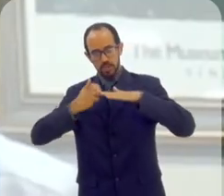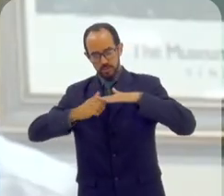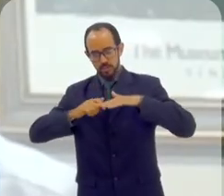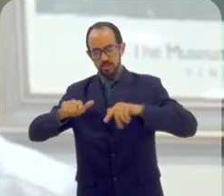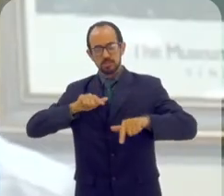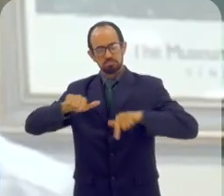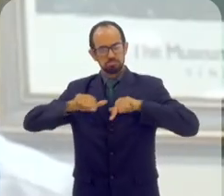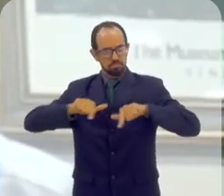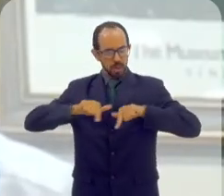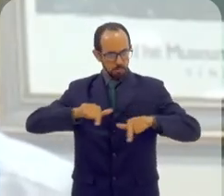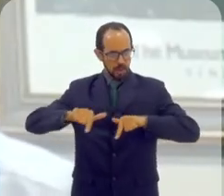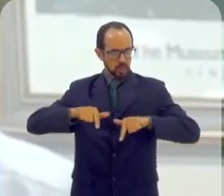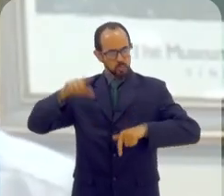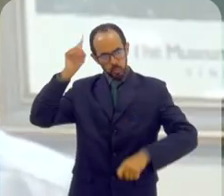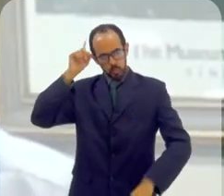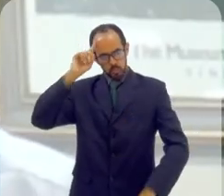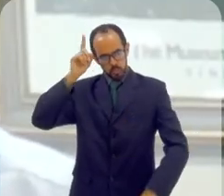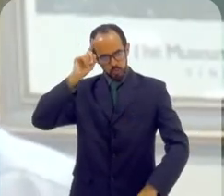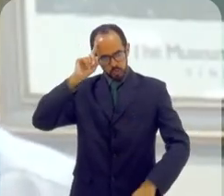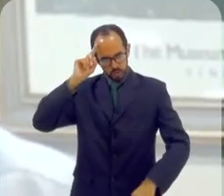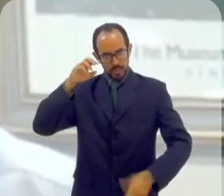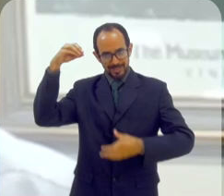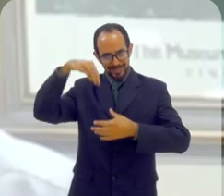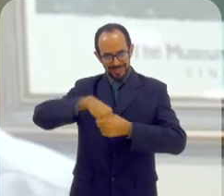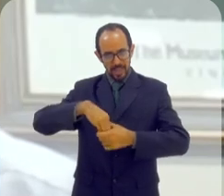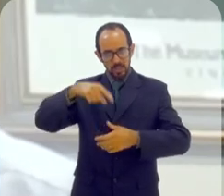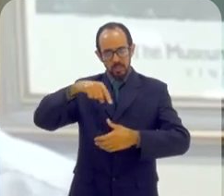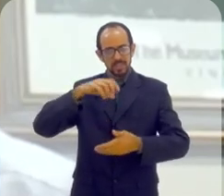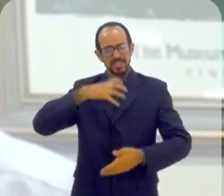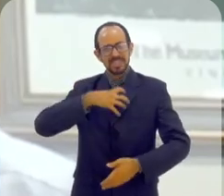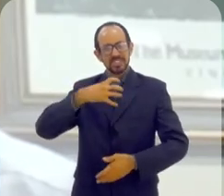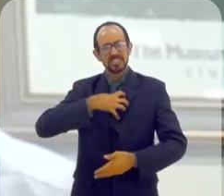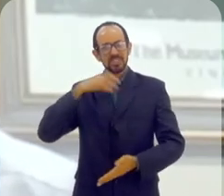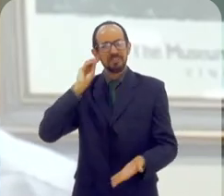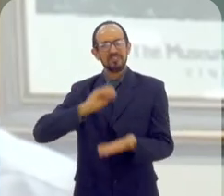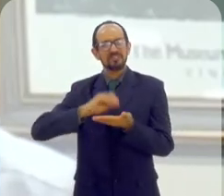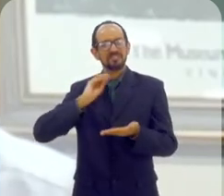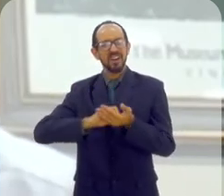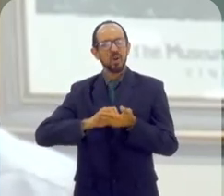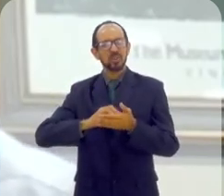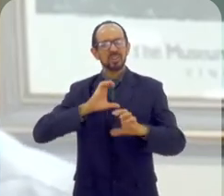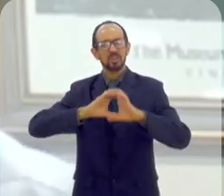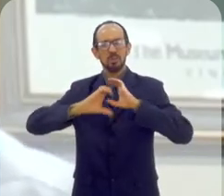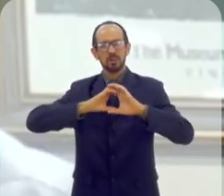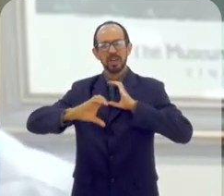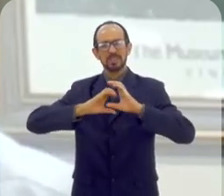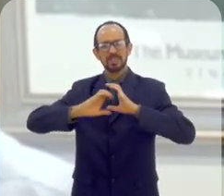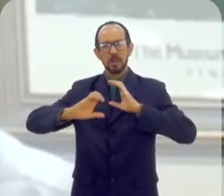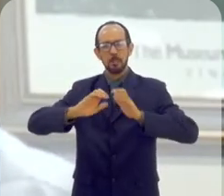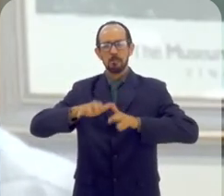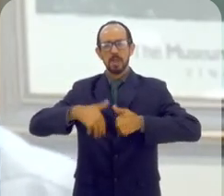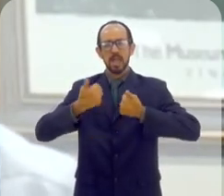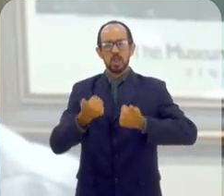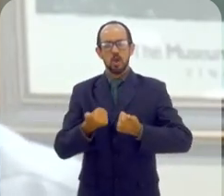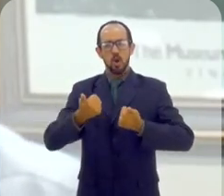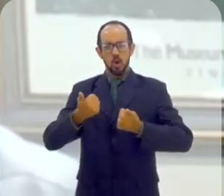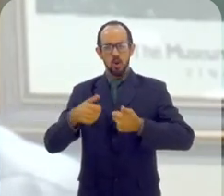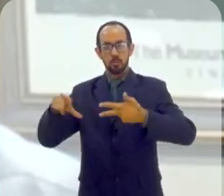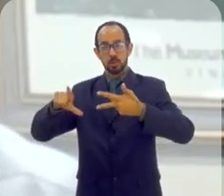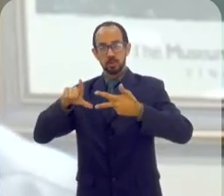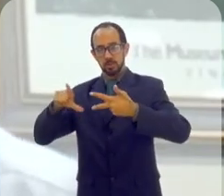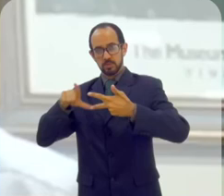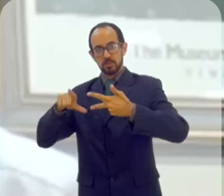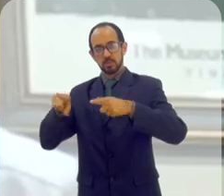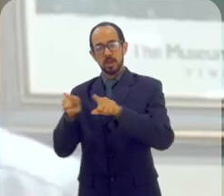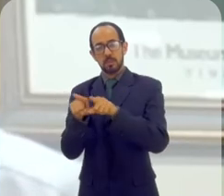estão no seu dia a dia nas suas indústrias que sentia a falta de uma interlocução melhor com tanto